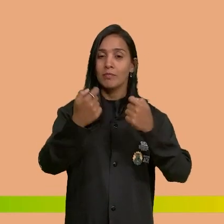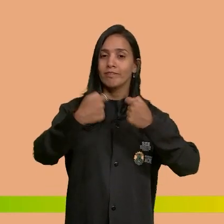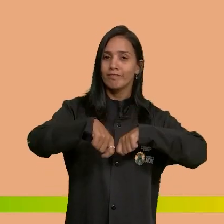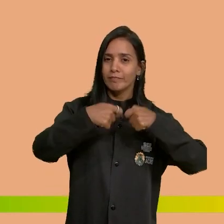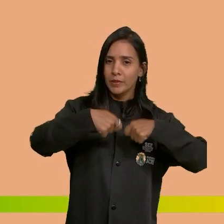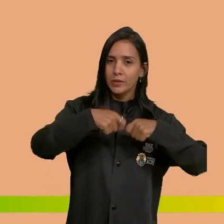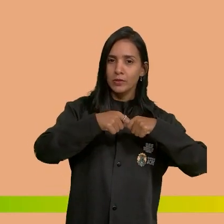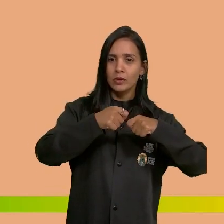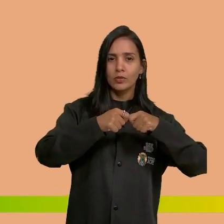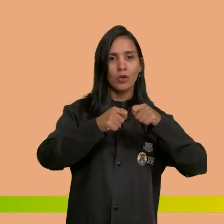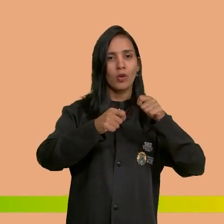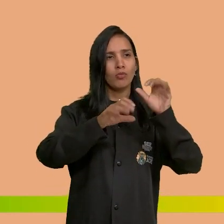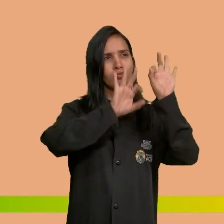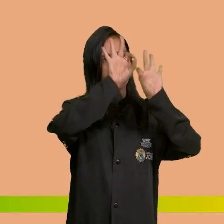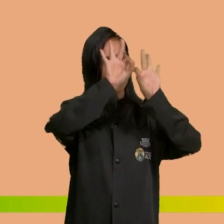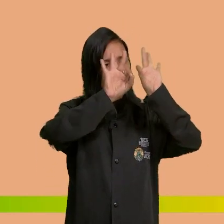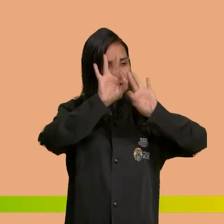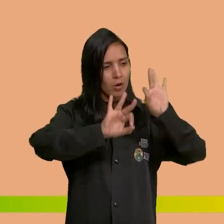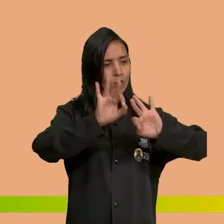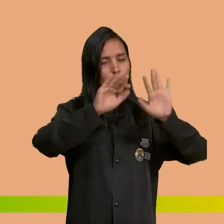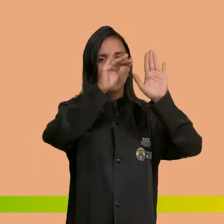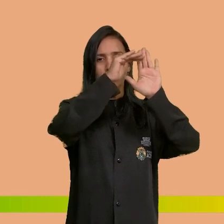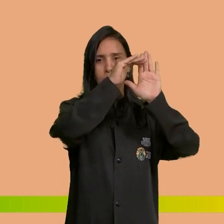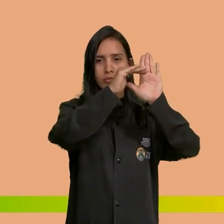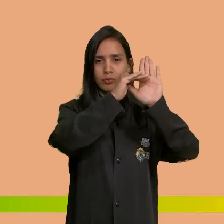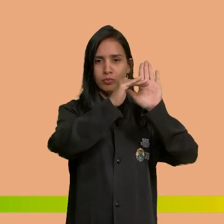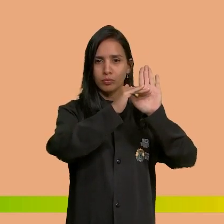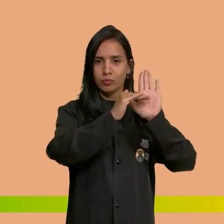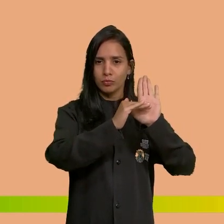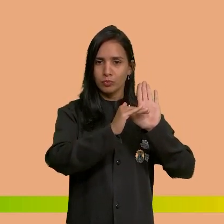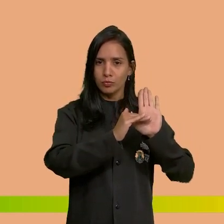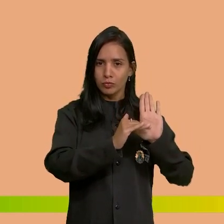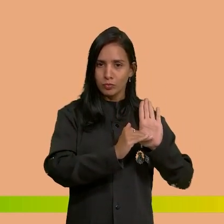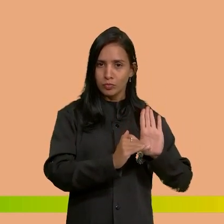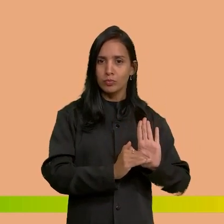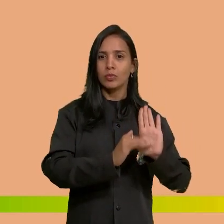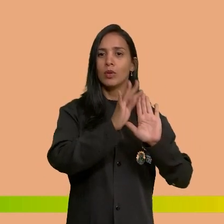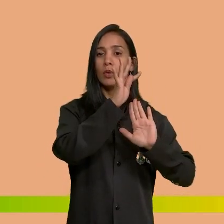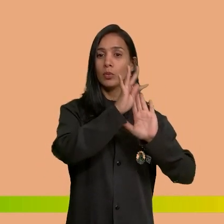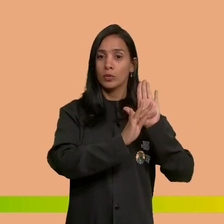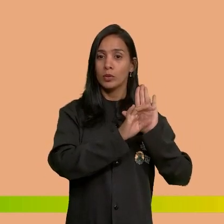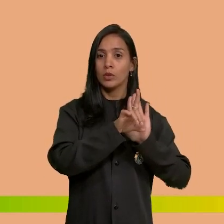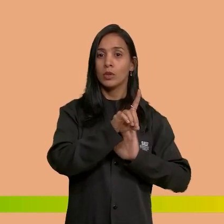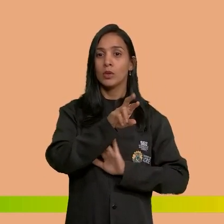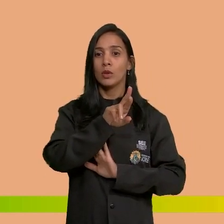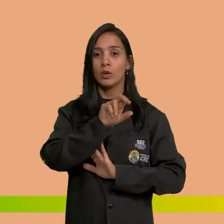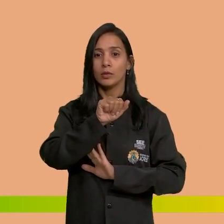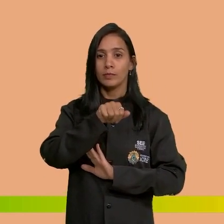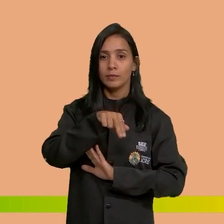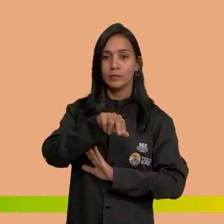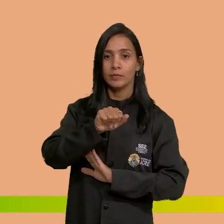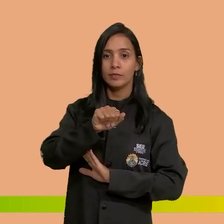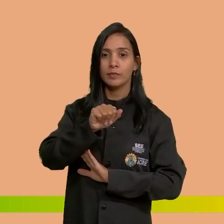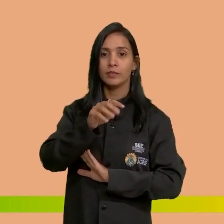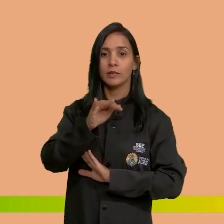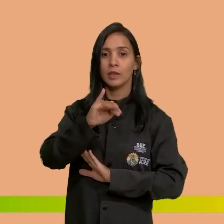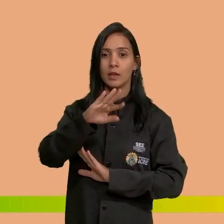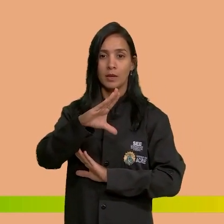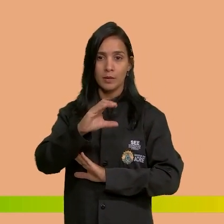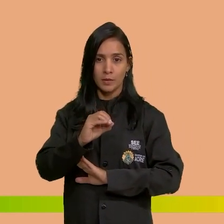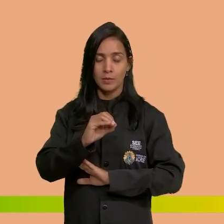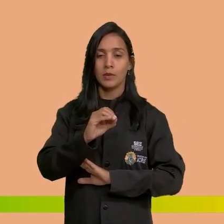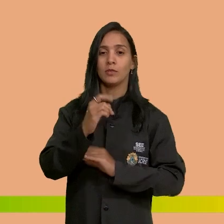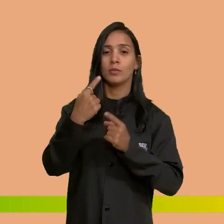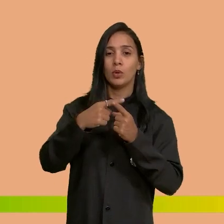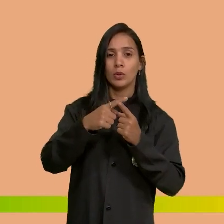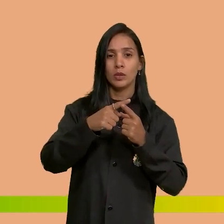de organizar essa estrutura do texto dramático. O texto dramático, ele vai se organizar dessa